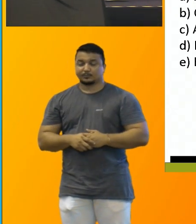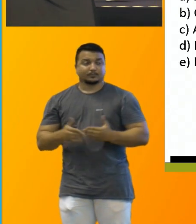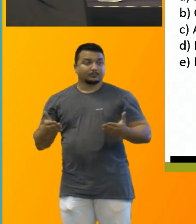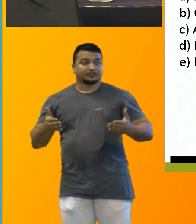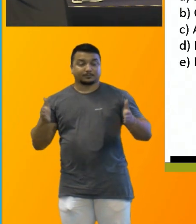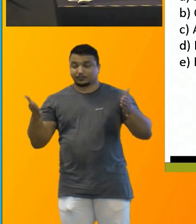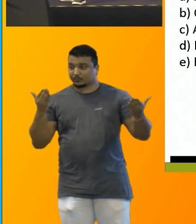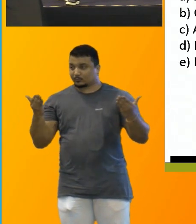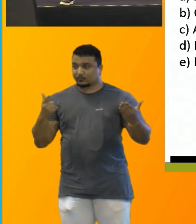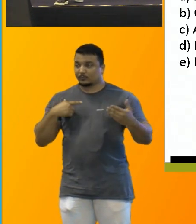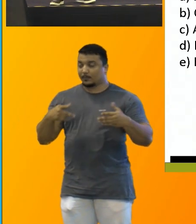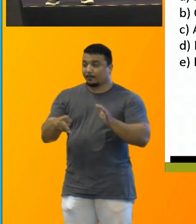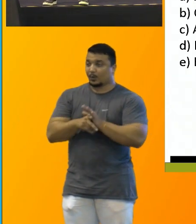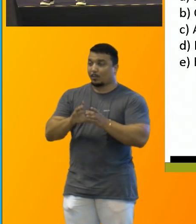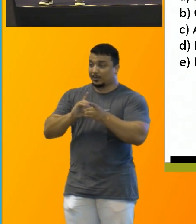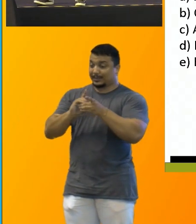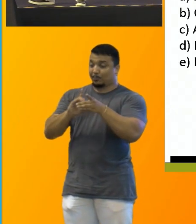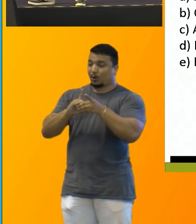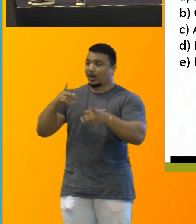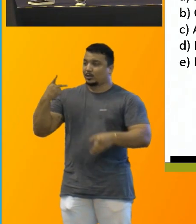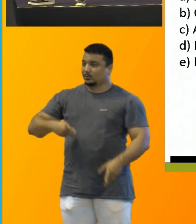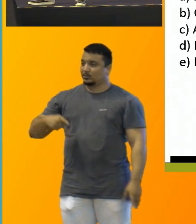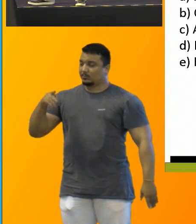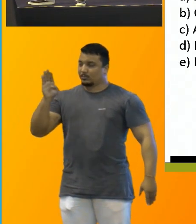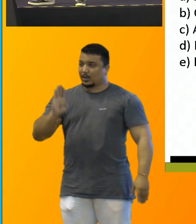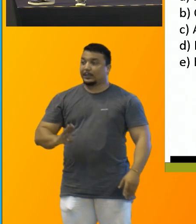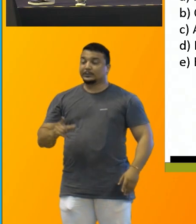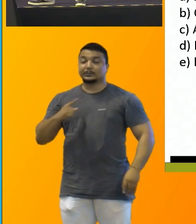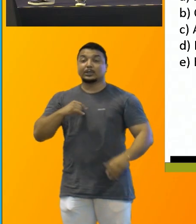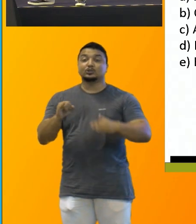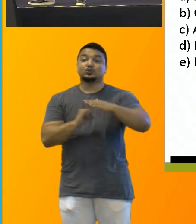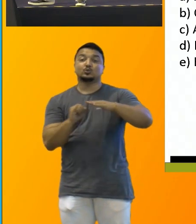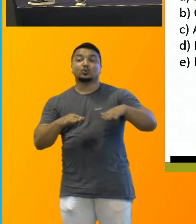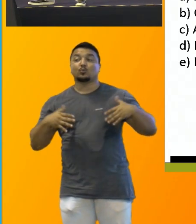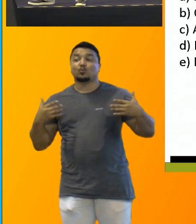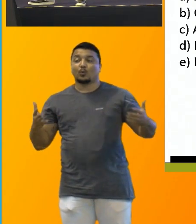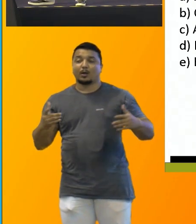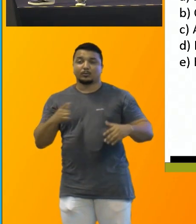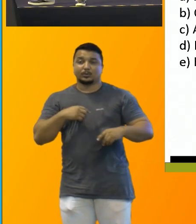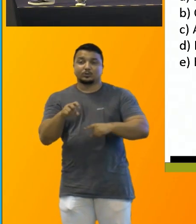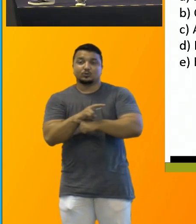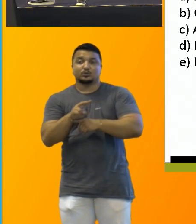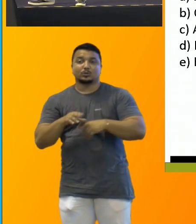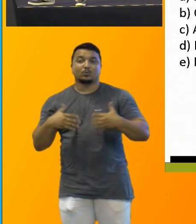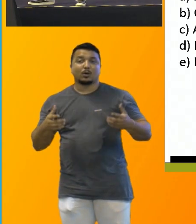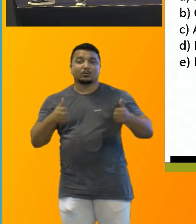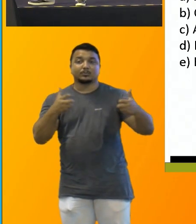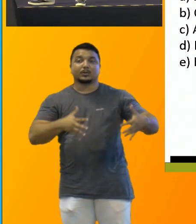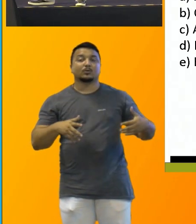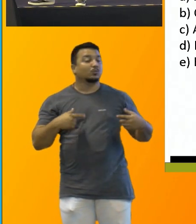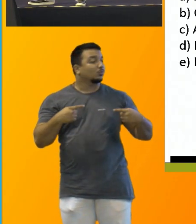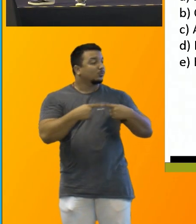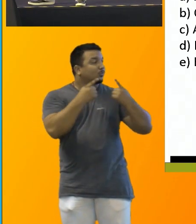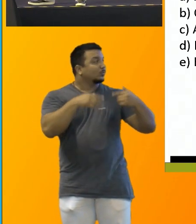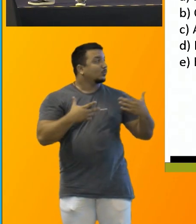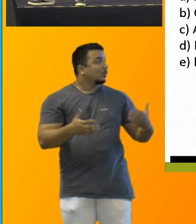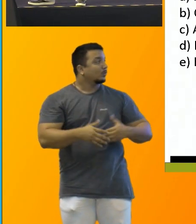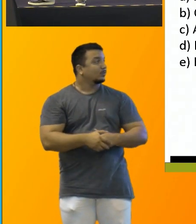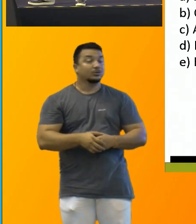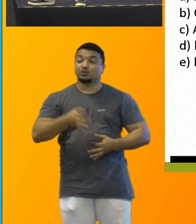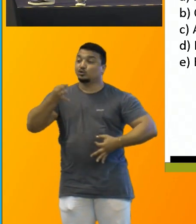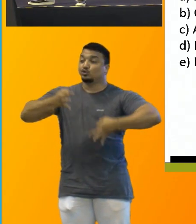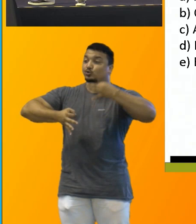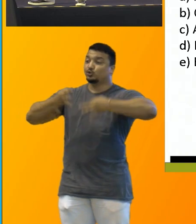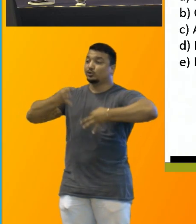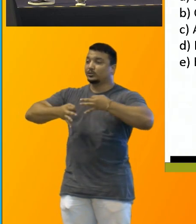regime democrático no país, a instituição analisada, qual é a instituição que ele está falando, gente?